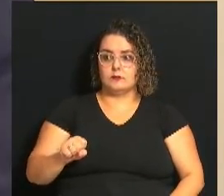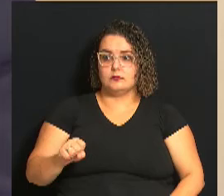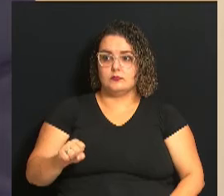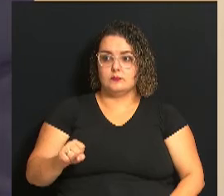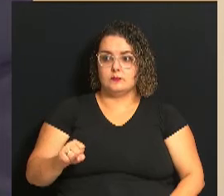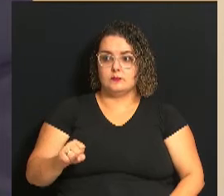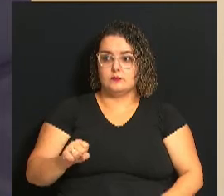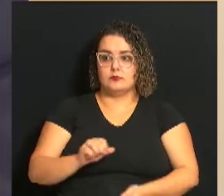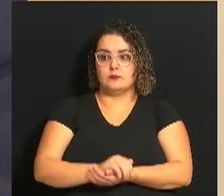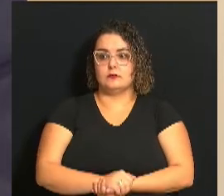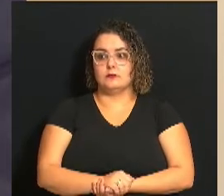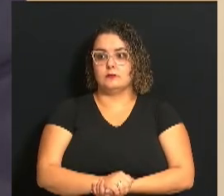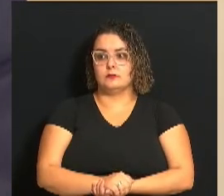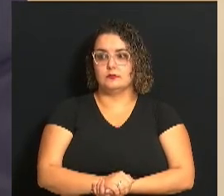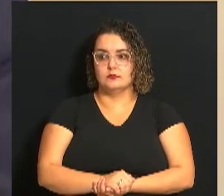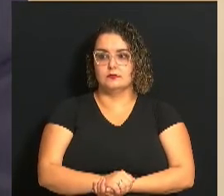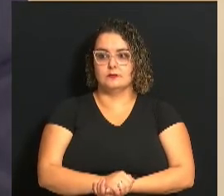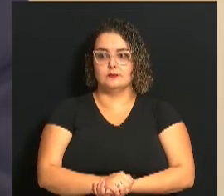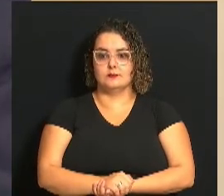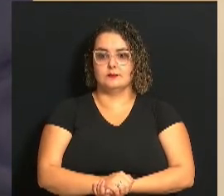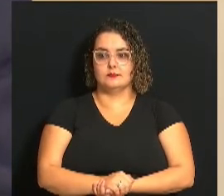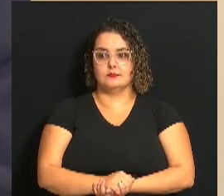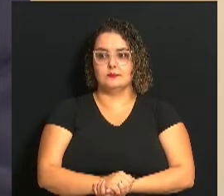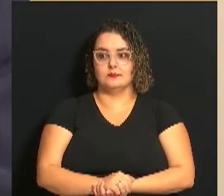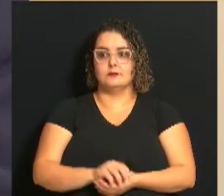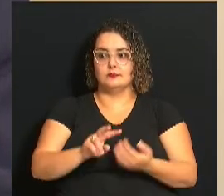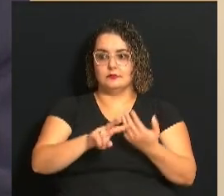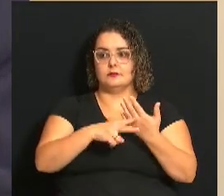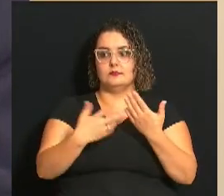decorrência disso, você tem que